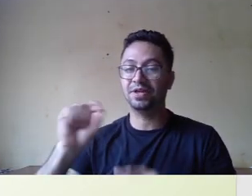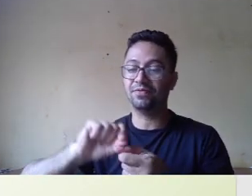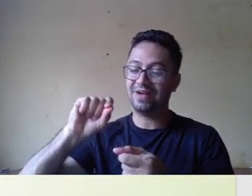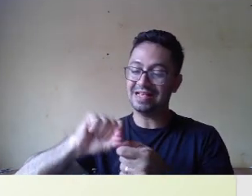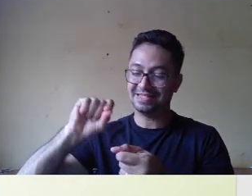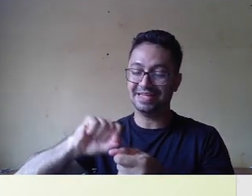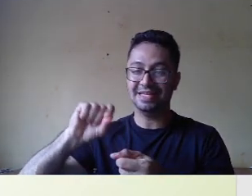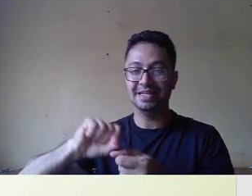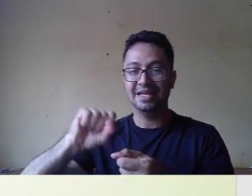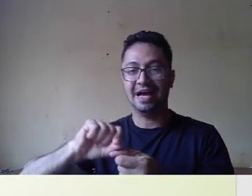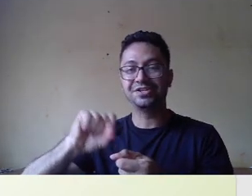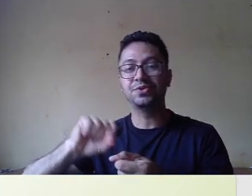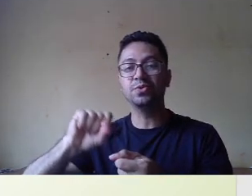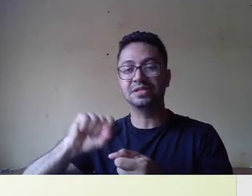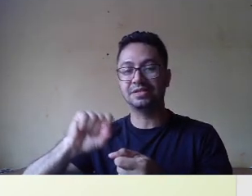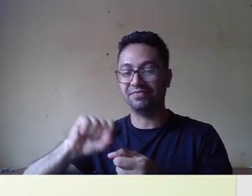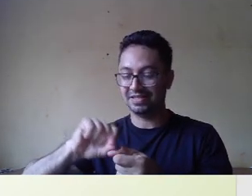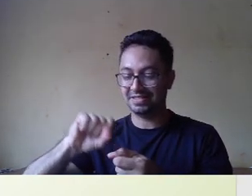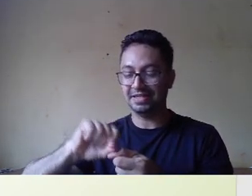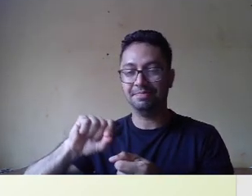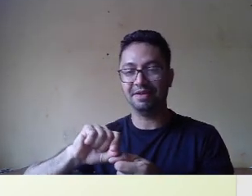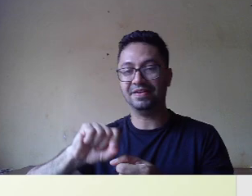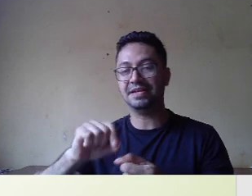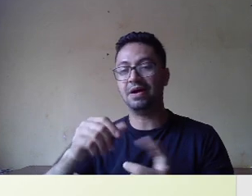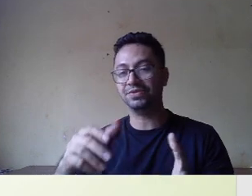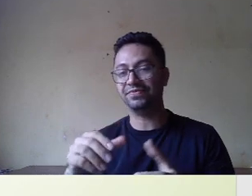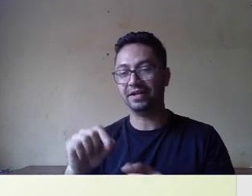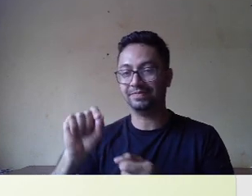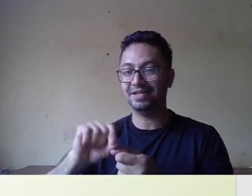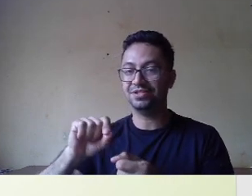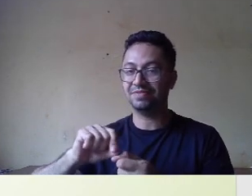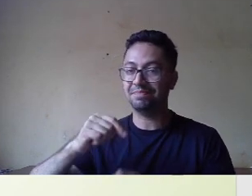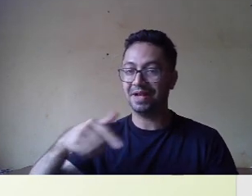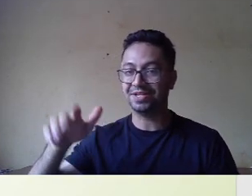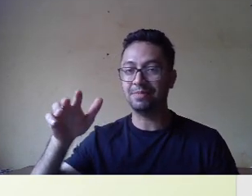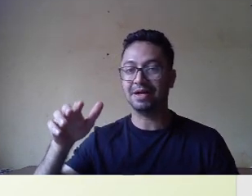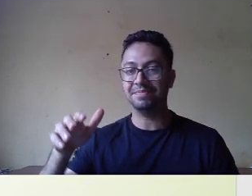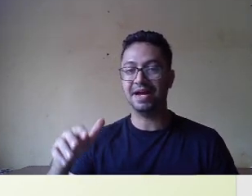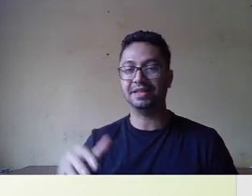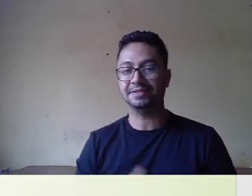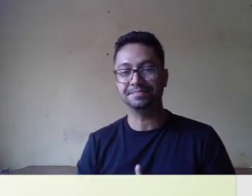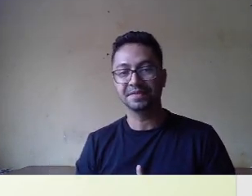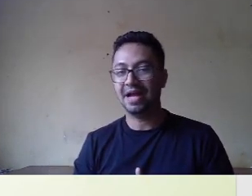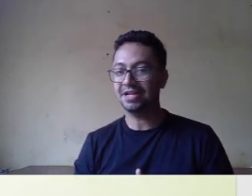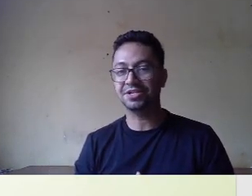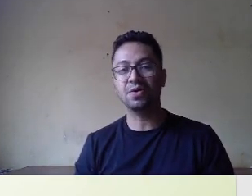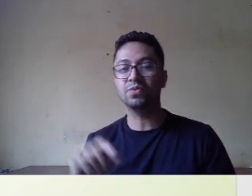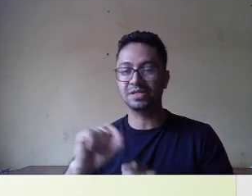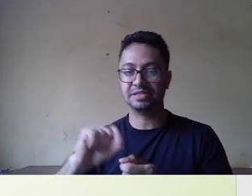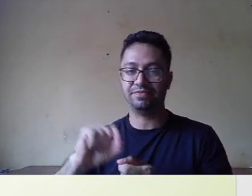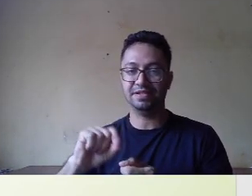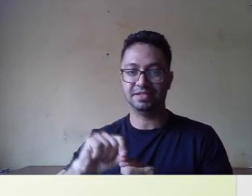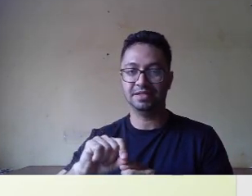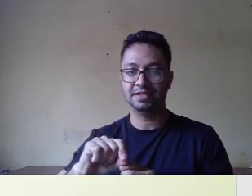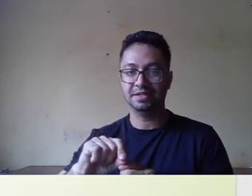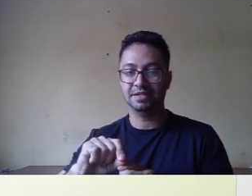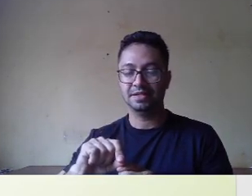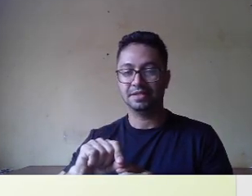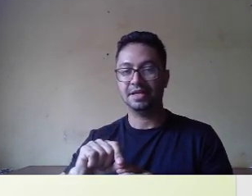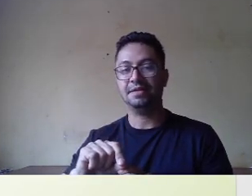sinalizado, porque fazer, a gente usa esse fazer para fazer algo de fato, mas a gente vai praticar uma caminhada, a gente não usa esse sinal